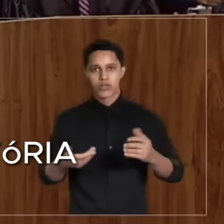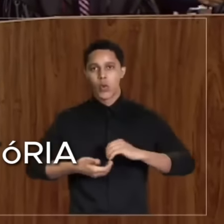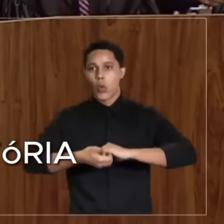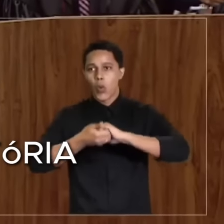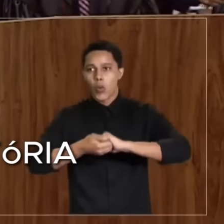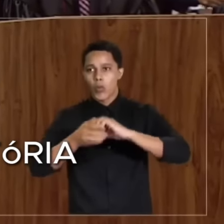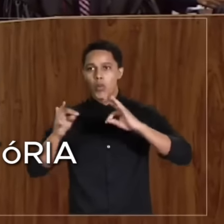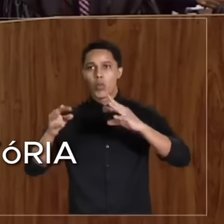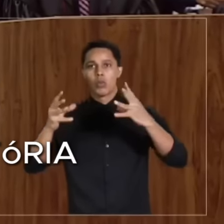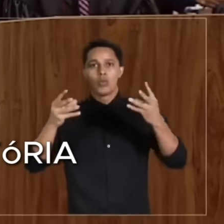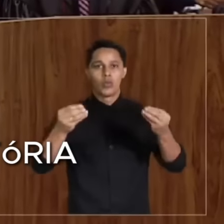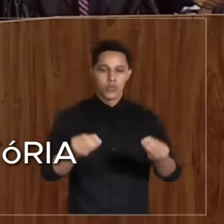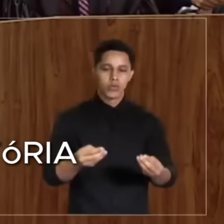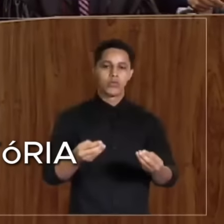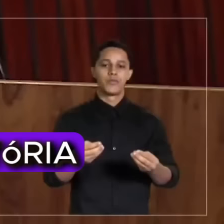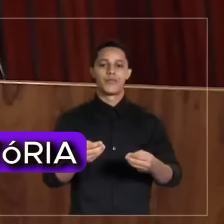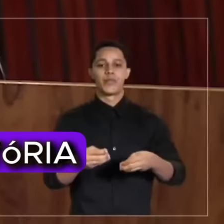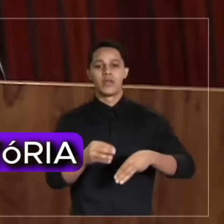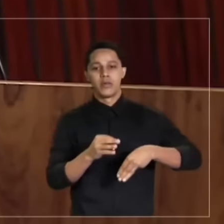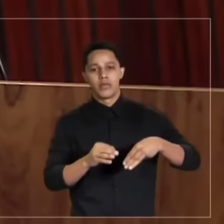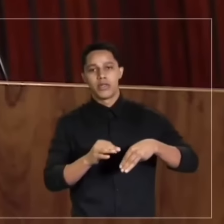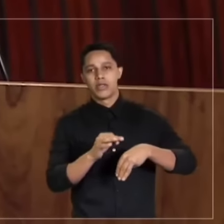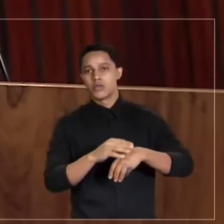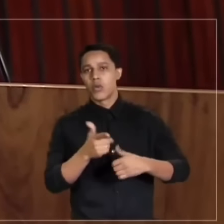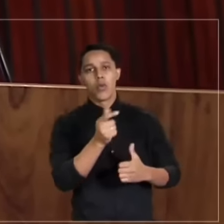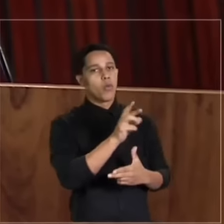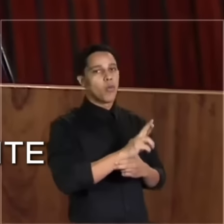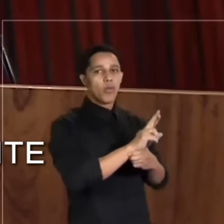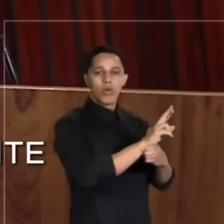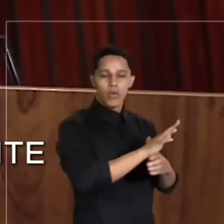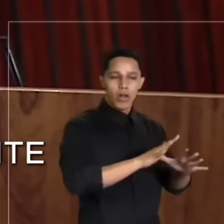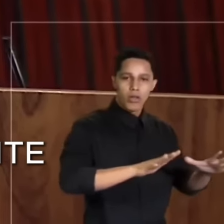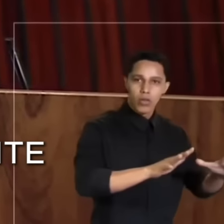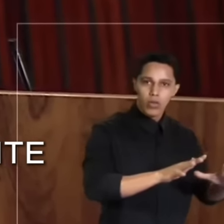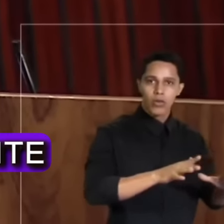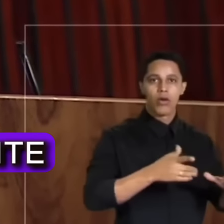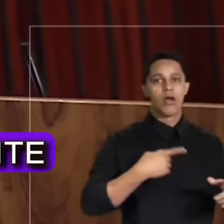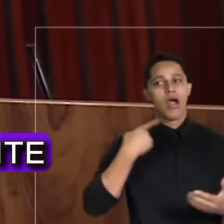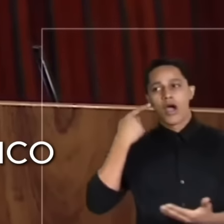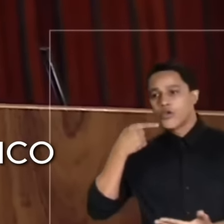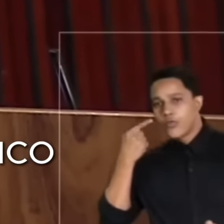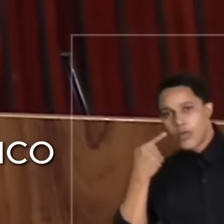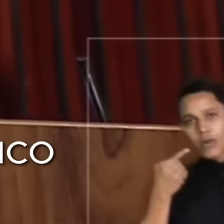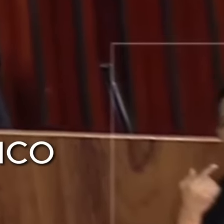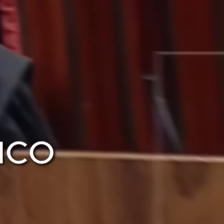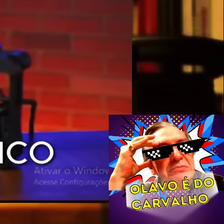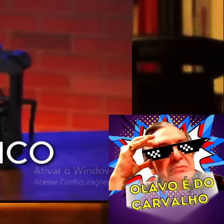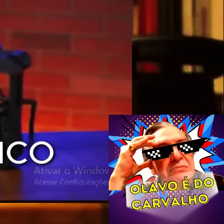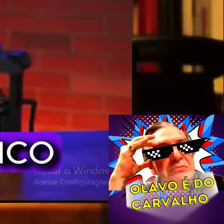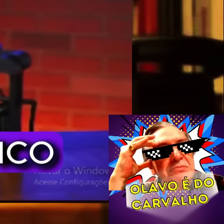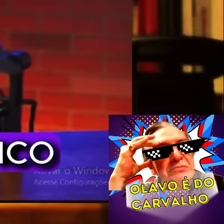Mas eu quero ver nessa história, né, o que é o mais interessante. Eu